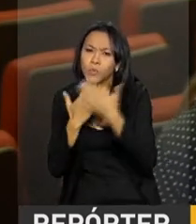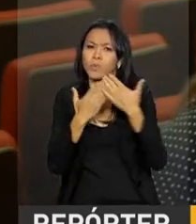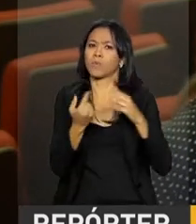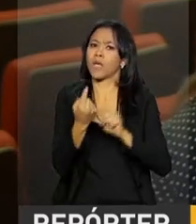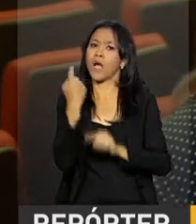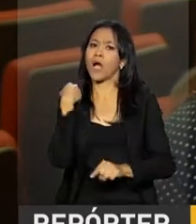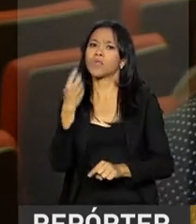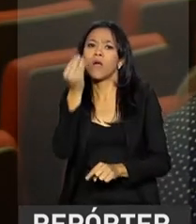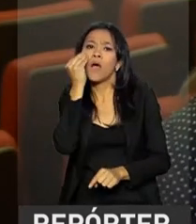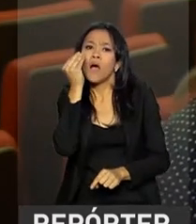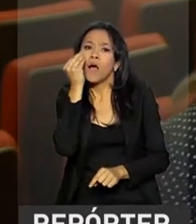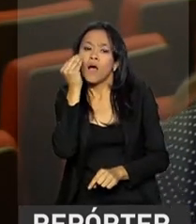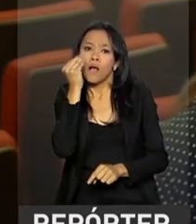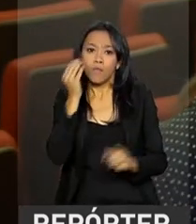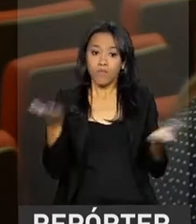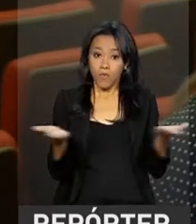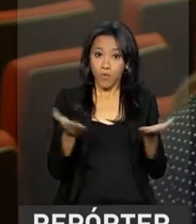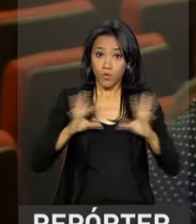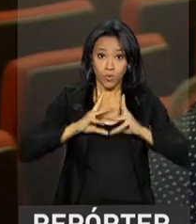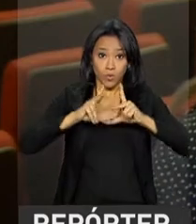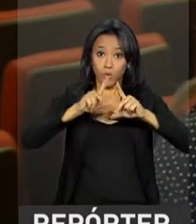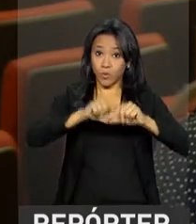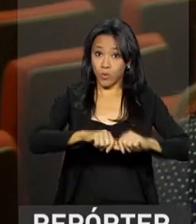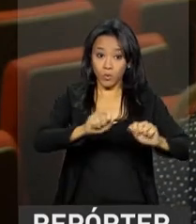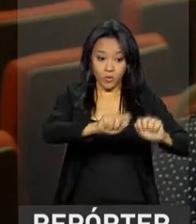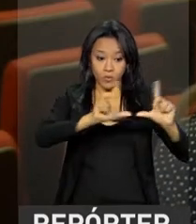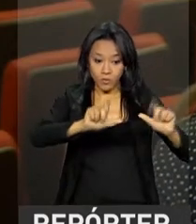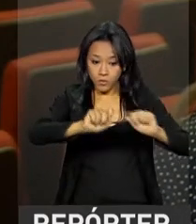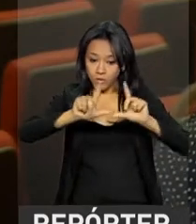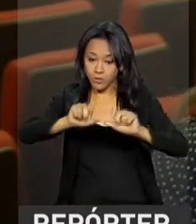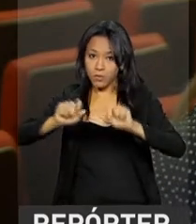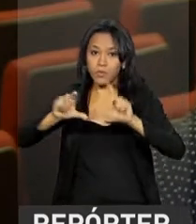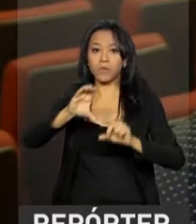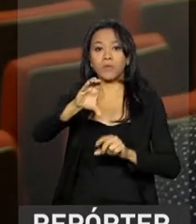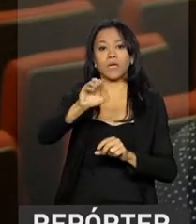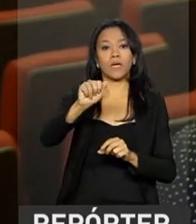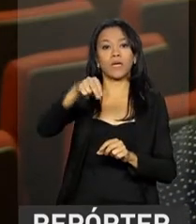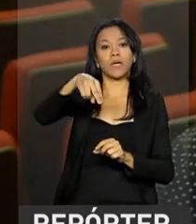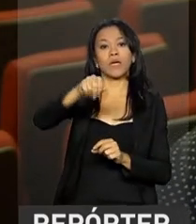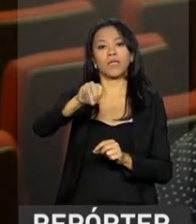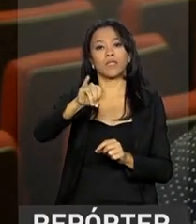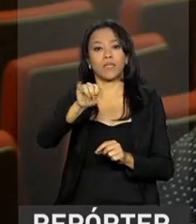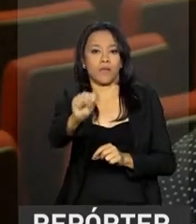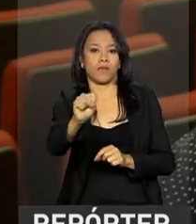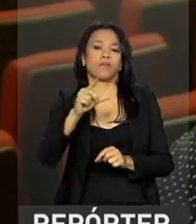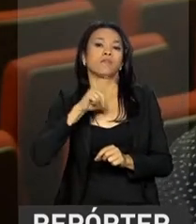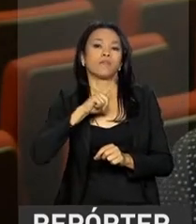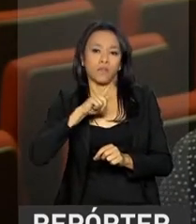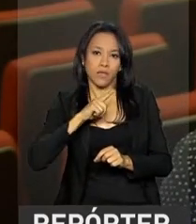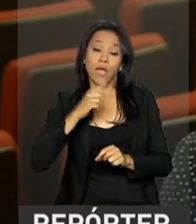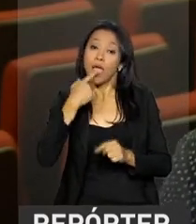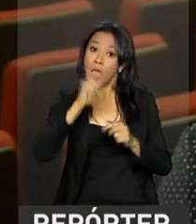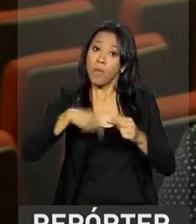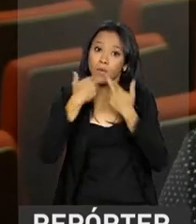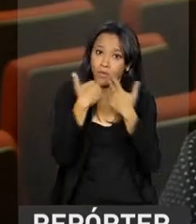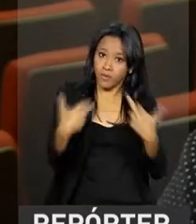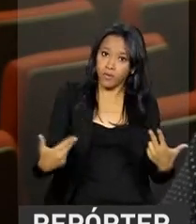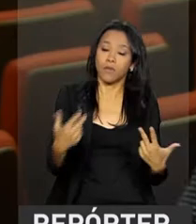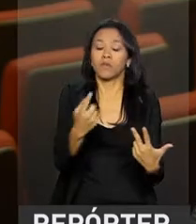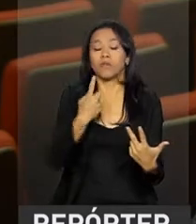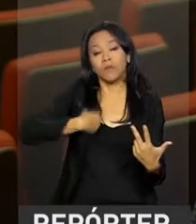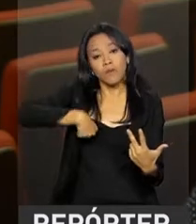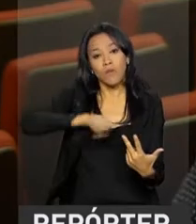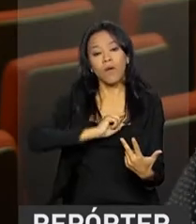amostragem então nós temos todos os canais e a partir de dados primários essa é a grande novidade nos tanto nós